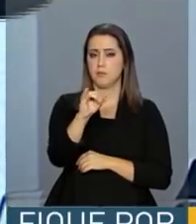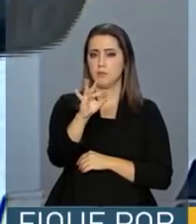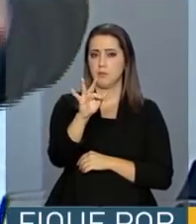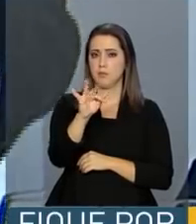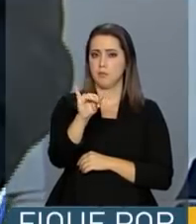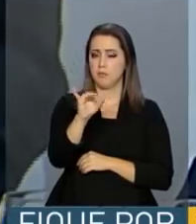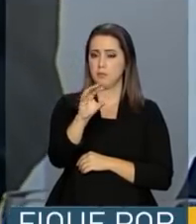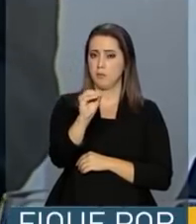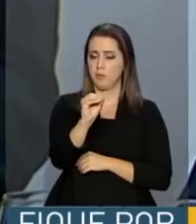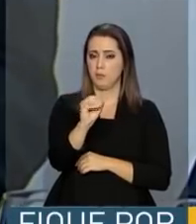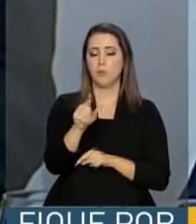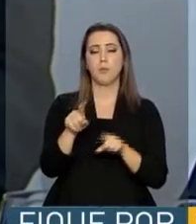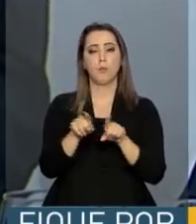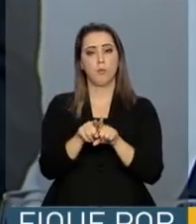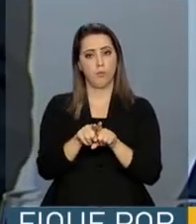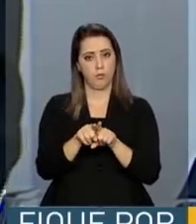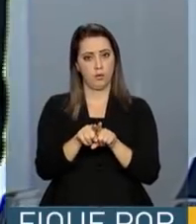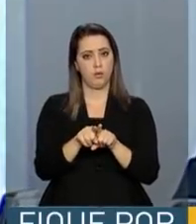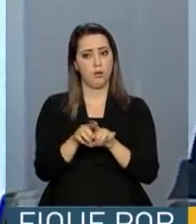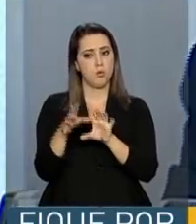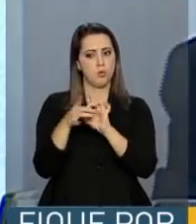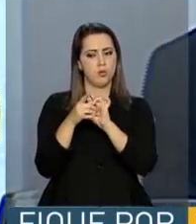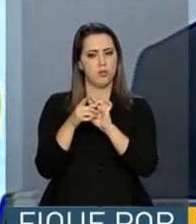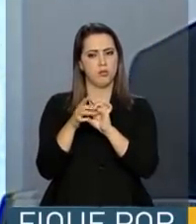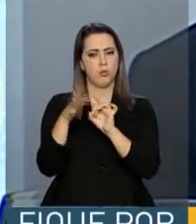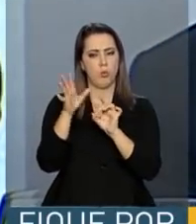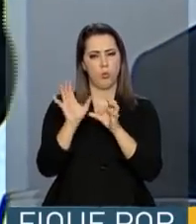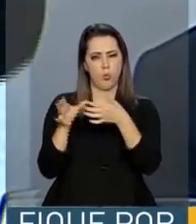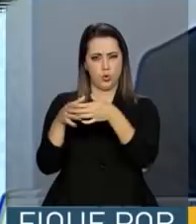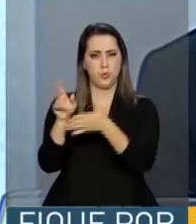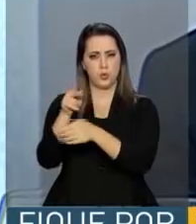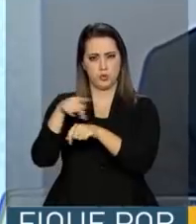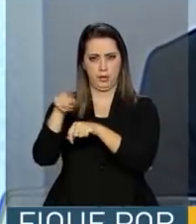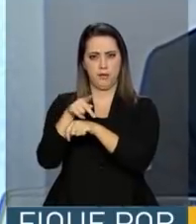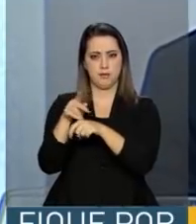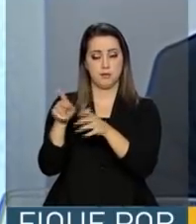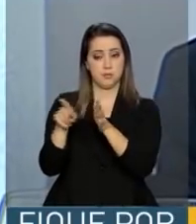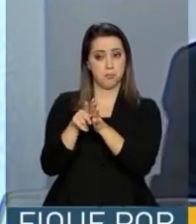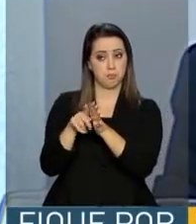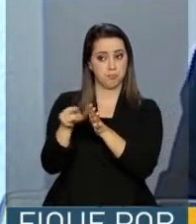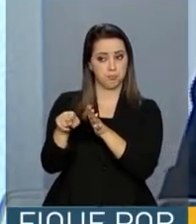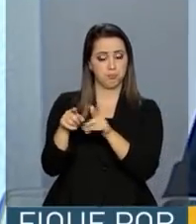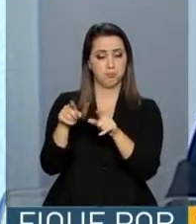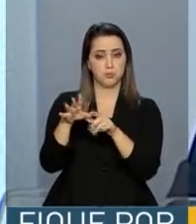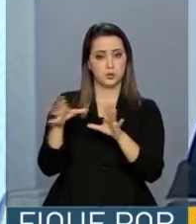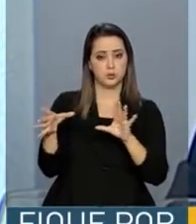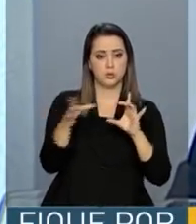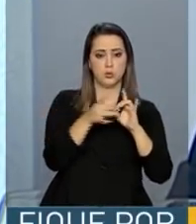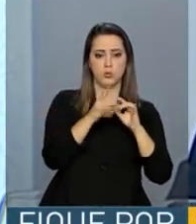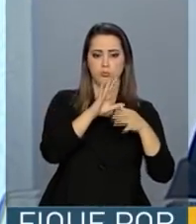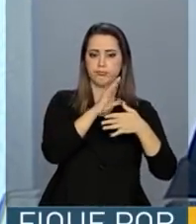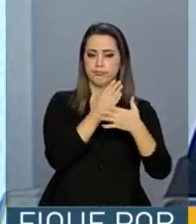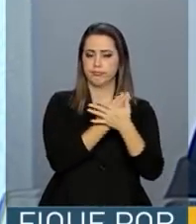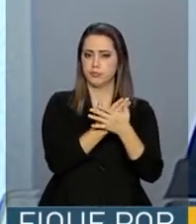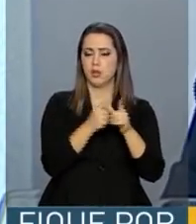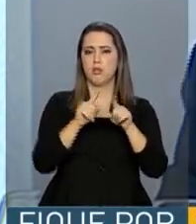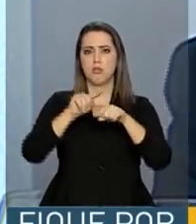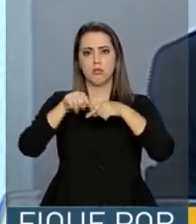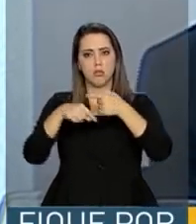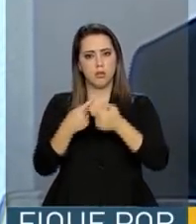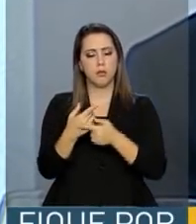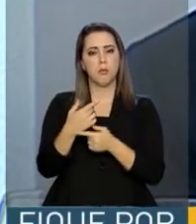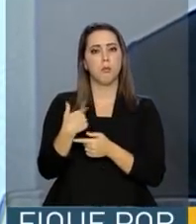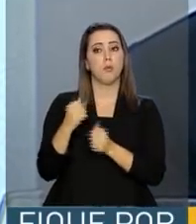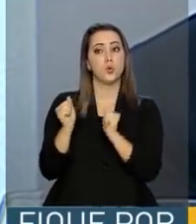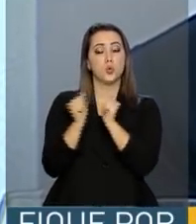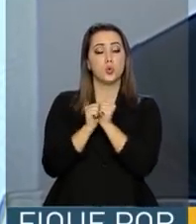pacífico dizemos avançar eu acho é luz que em brevíssimo tempo nós teremos fechado o acordo com a união europeia que é uma coisa que data de